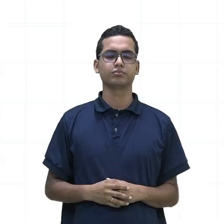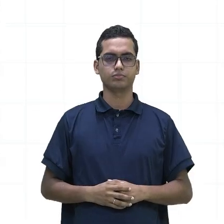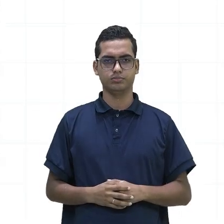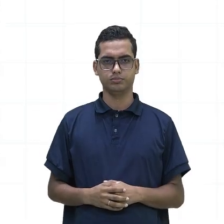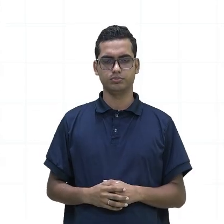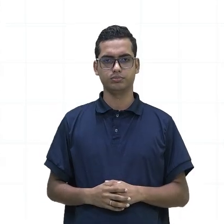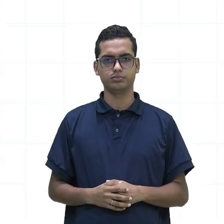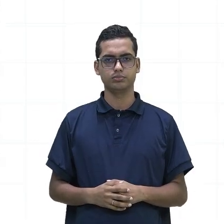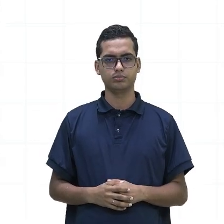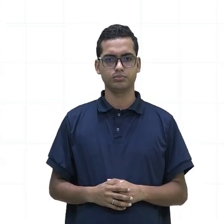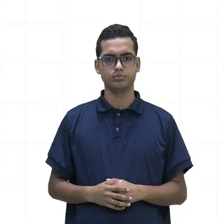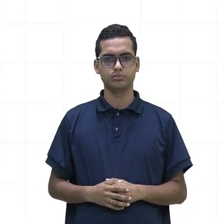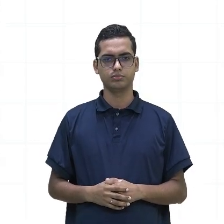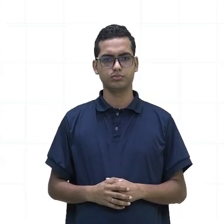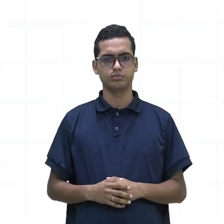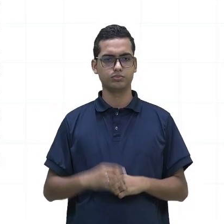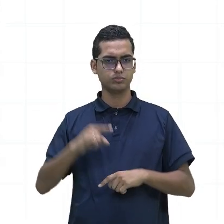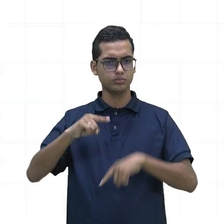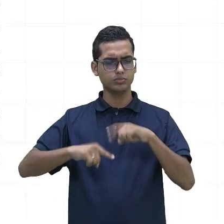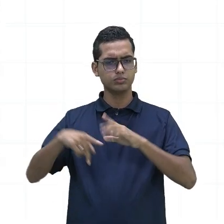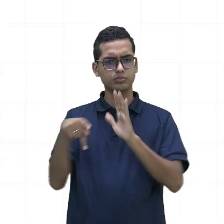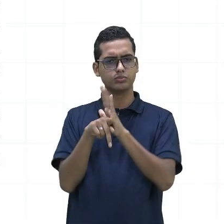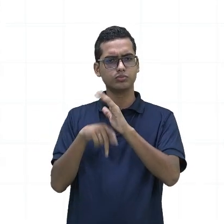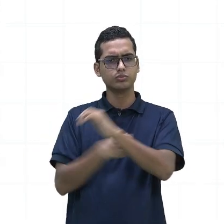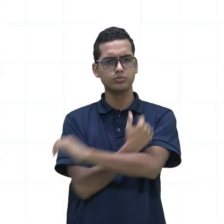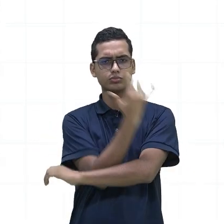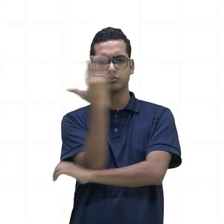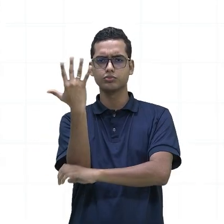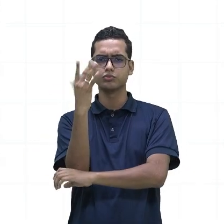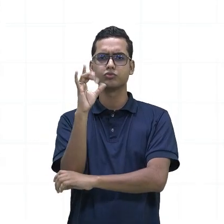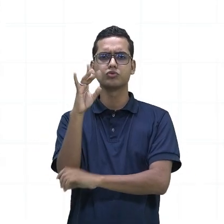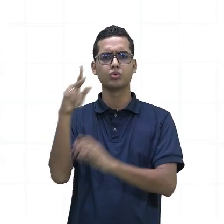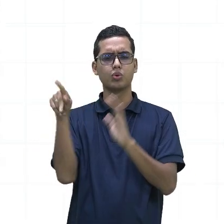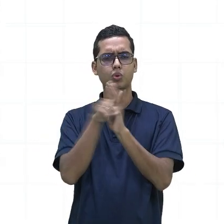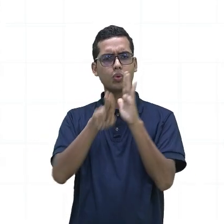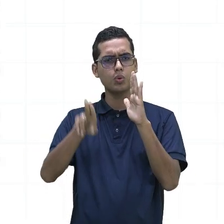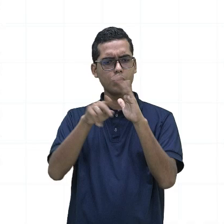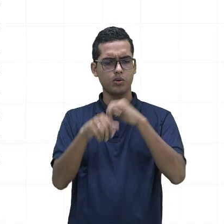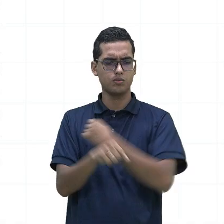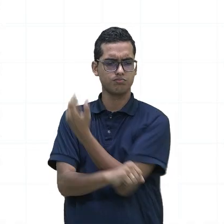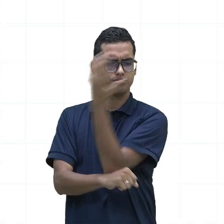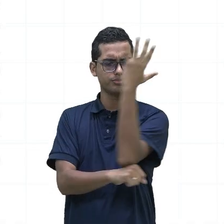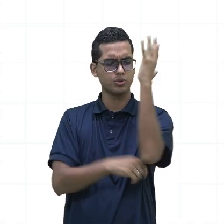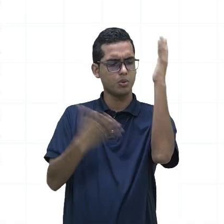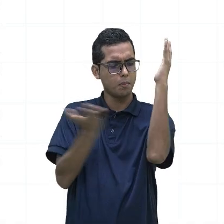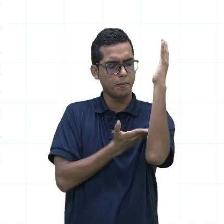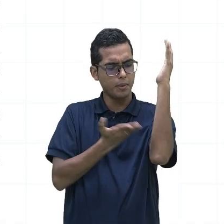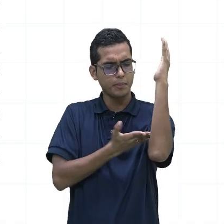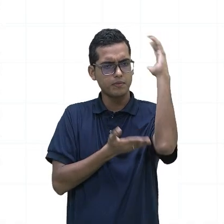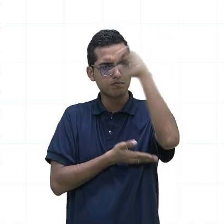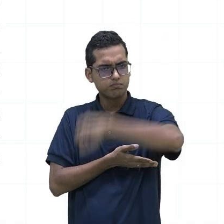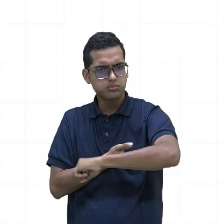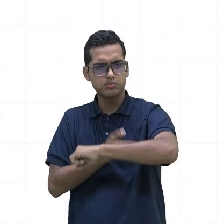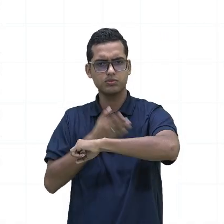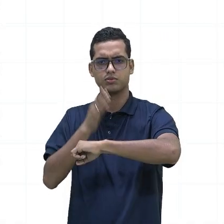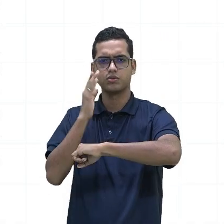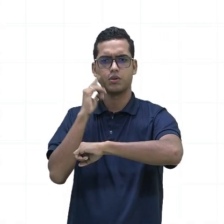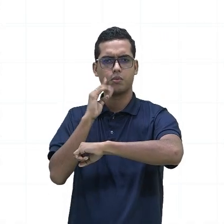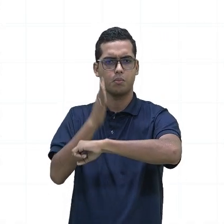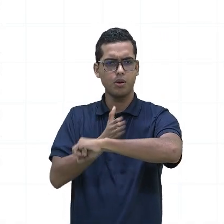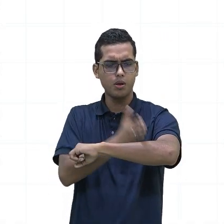florestais, nós não estamos falando do uso madeireiro, nós estamos falando justamente do uso